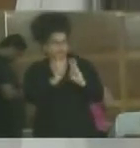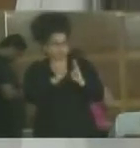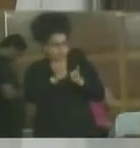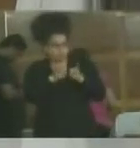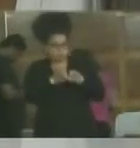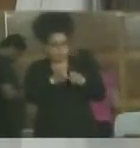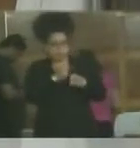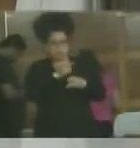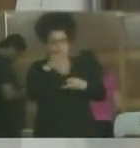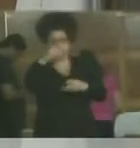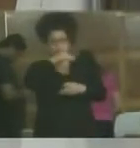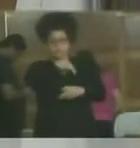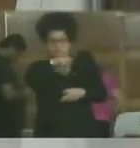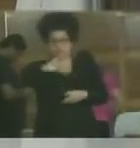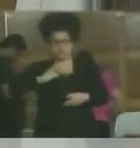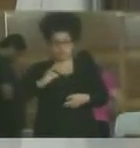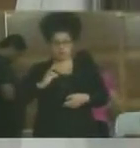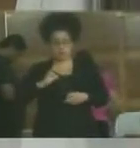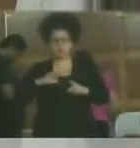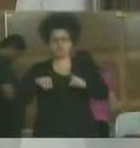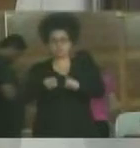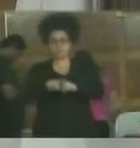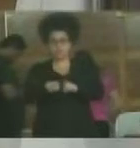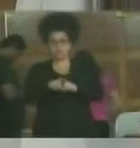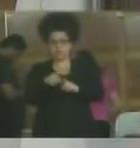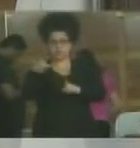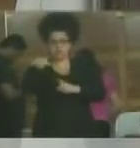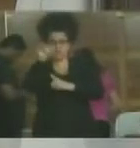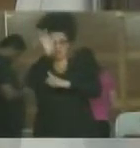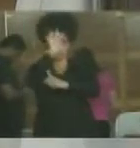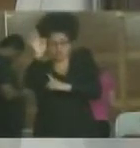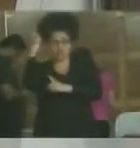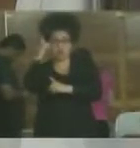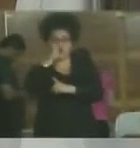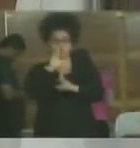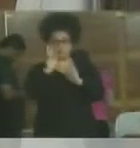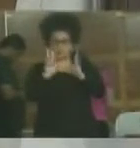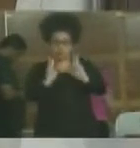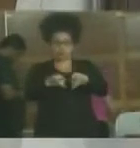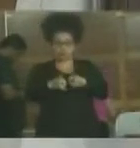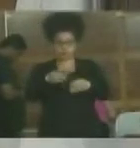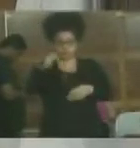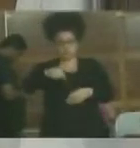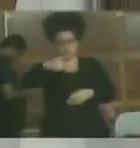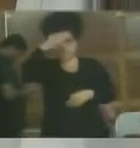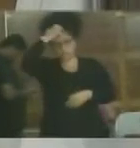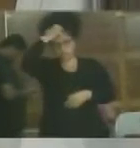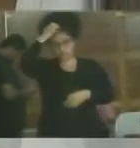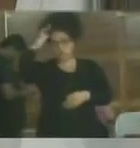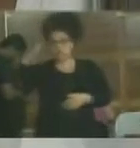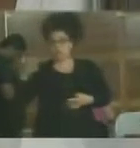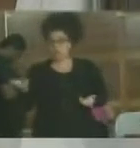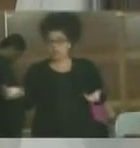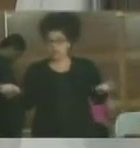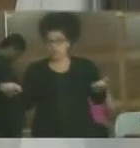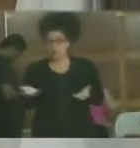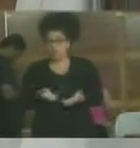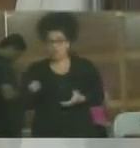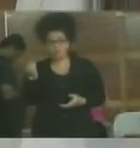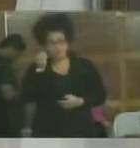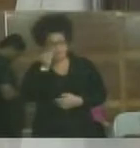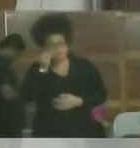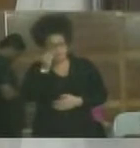o Ministério do Trabalho, que é a esfera federal, que nós também conseguimos manter. Então, vamos tentar, pelo menos,